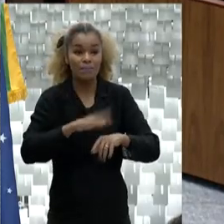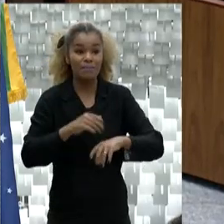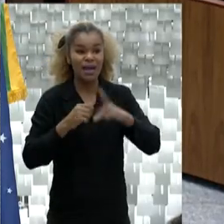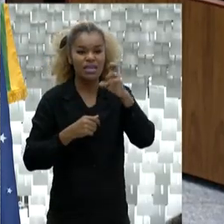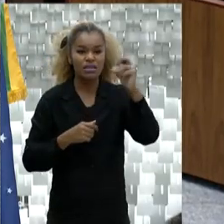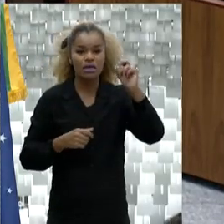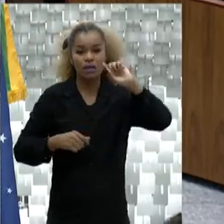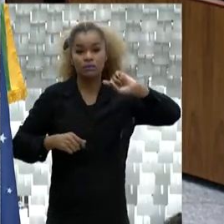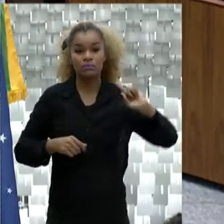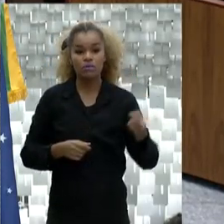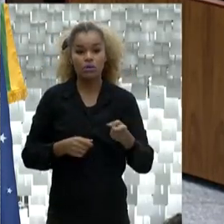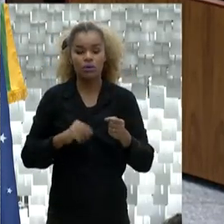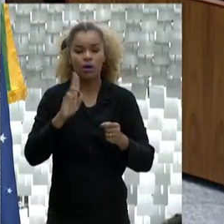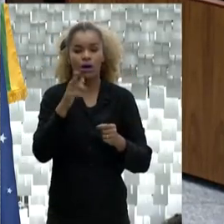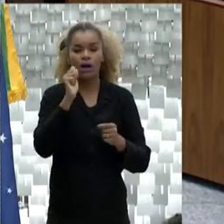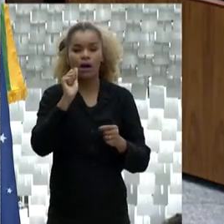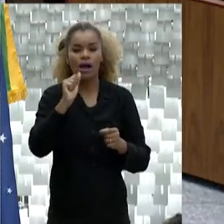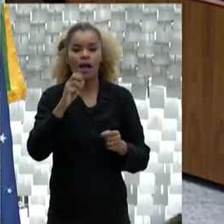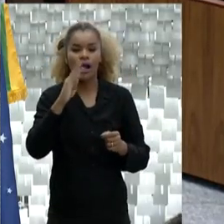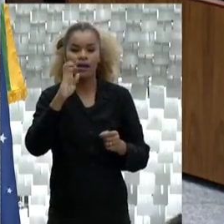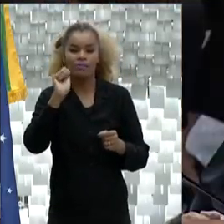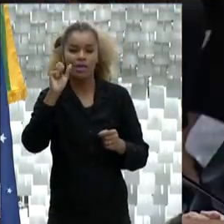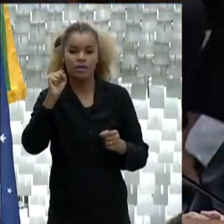500 mil habeas corpus.